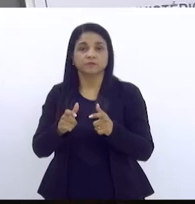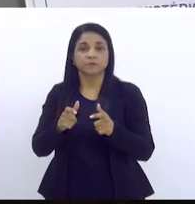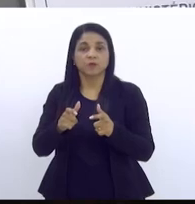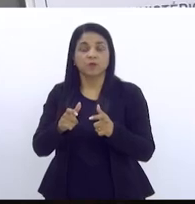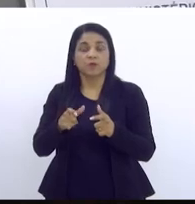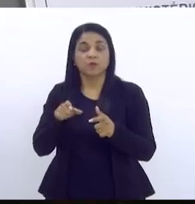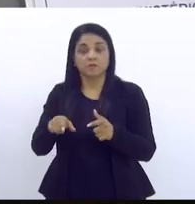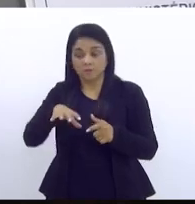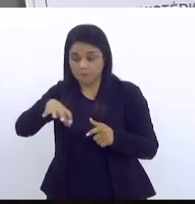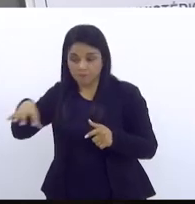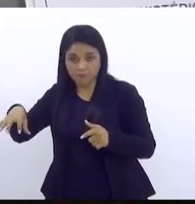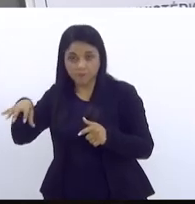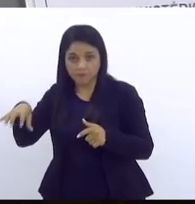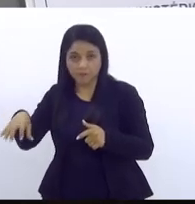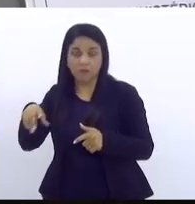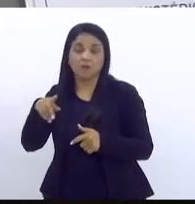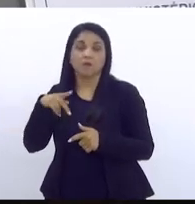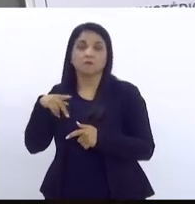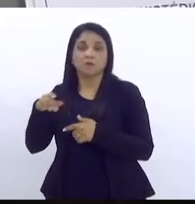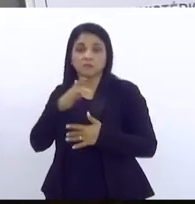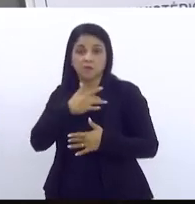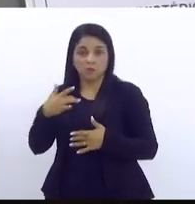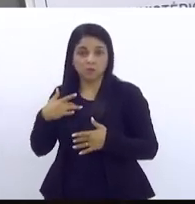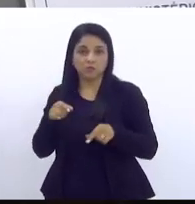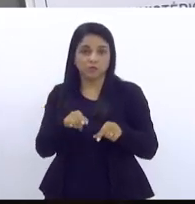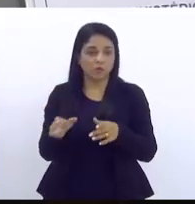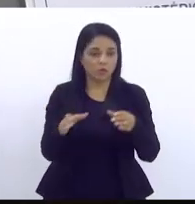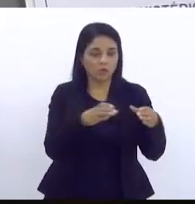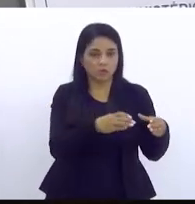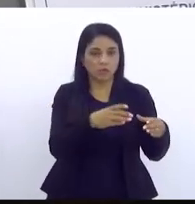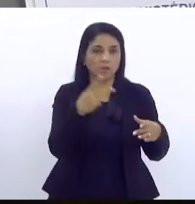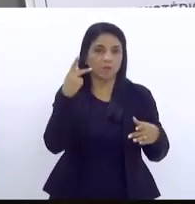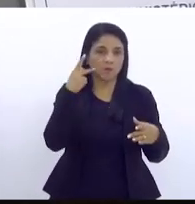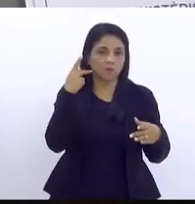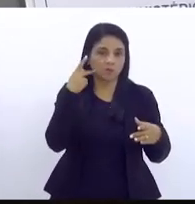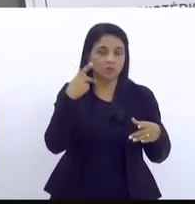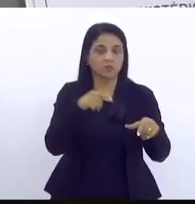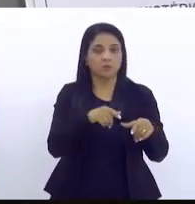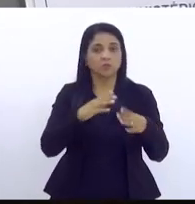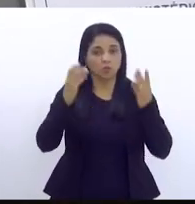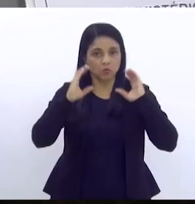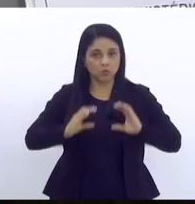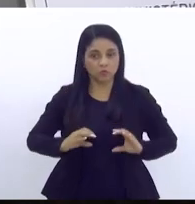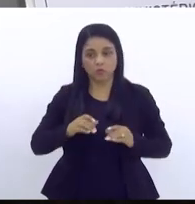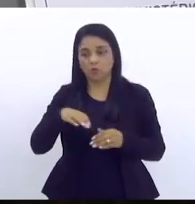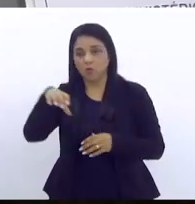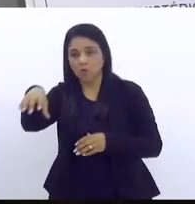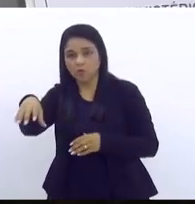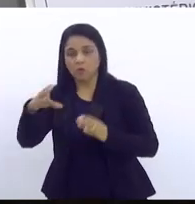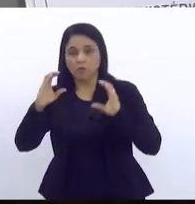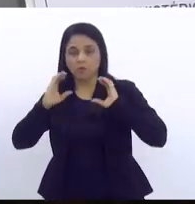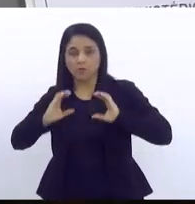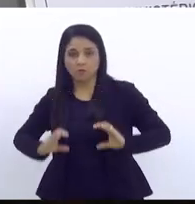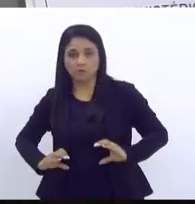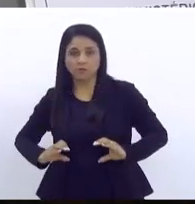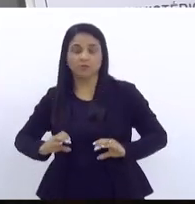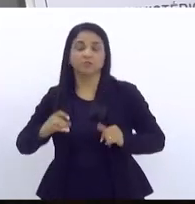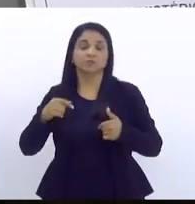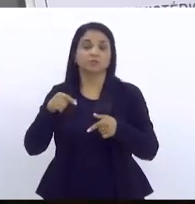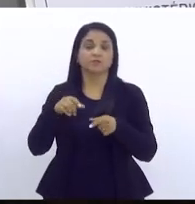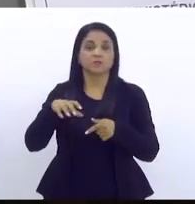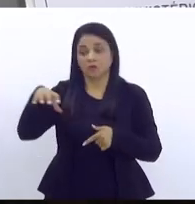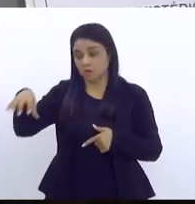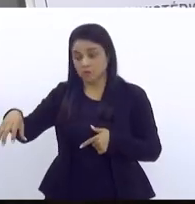dessa matéria fica com as promotorias da Saúde outra com a com as promotorias do Consumidor outras com a promotoria do meio ambiente outr com a